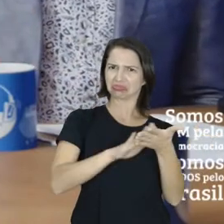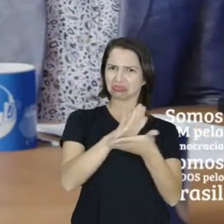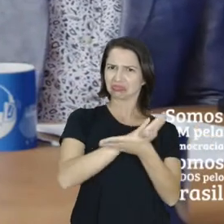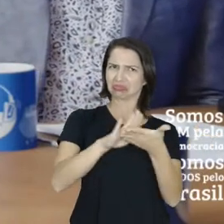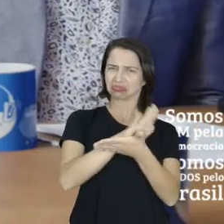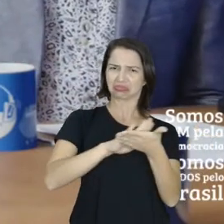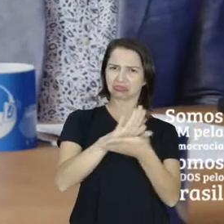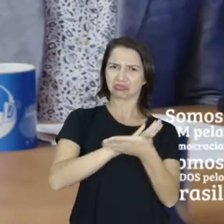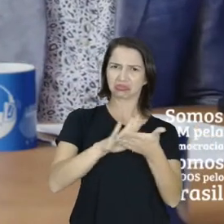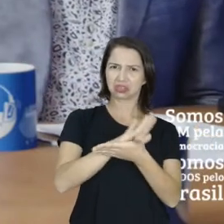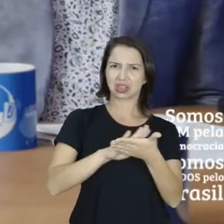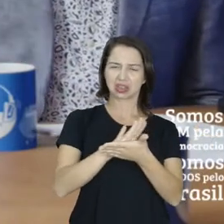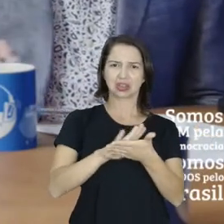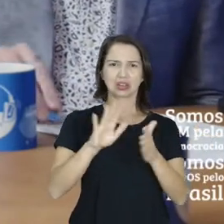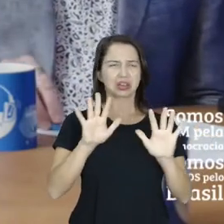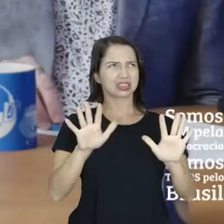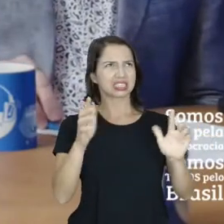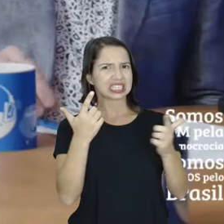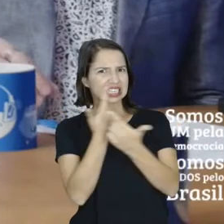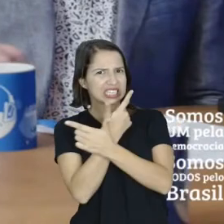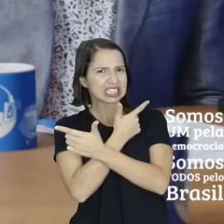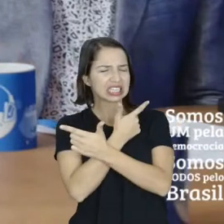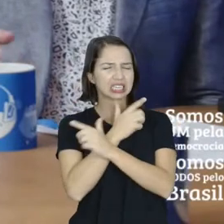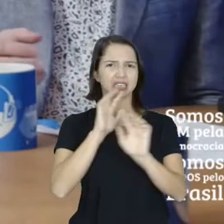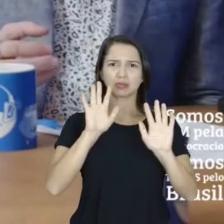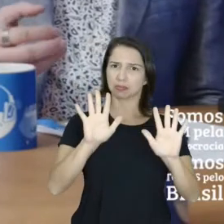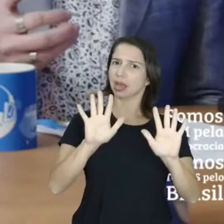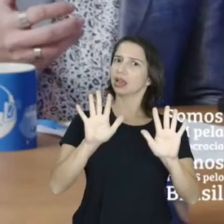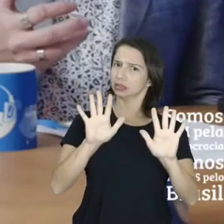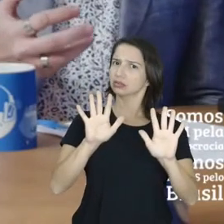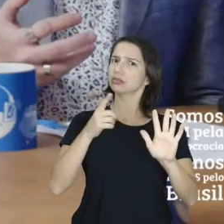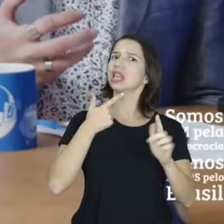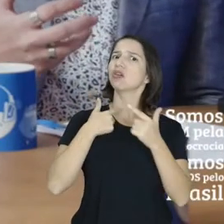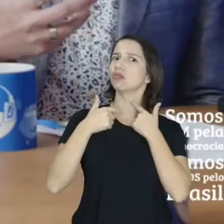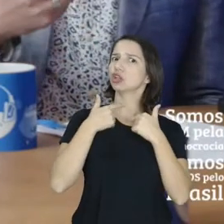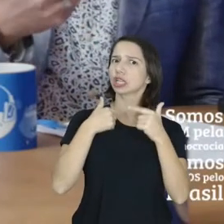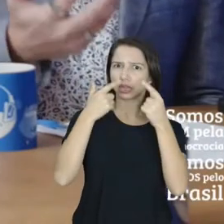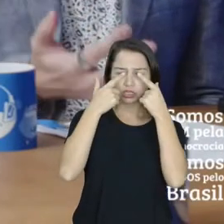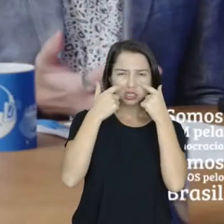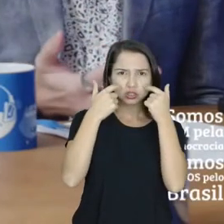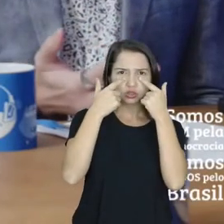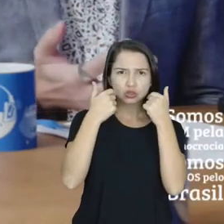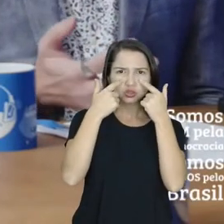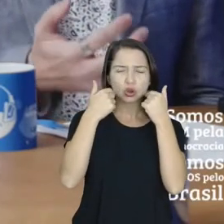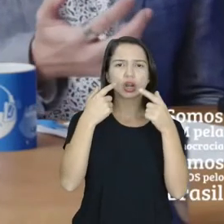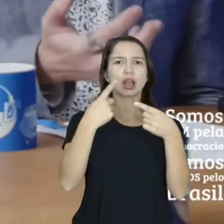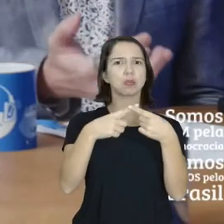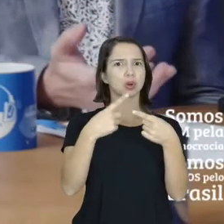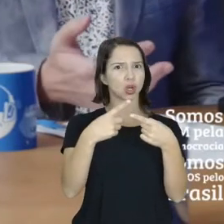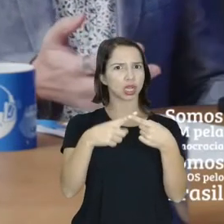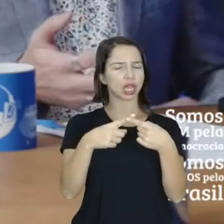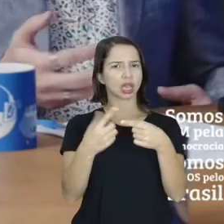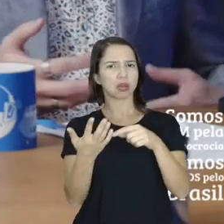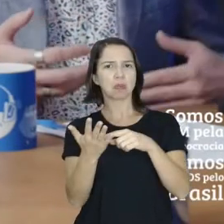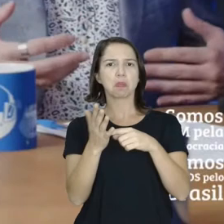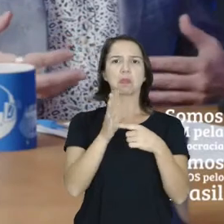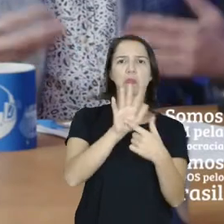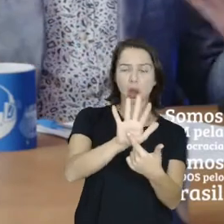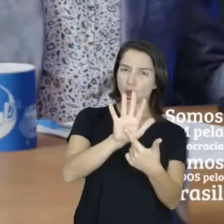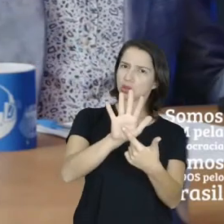contornos... A gente ri, mas é vontade de chorar. Adquire contornos assim mais trágicos, que dizem